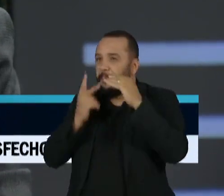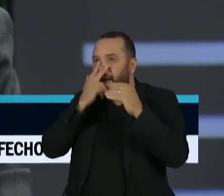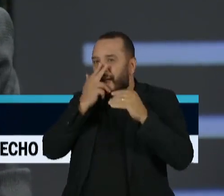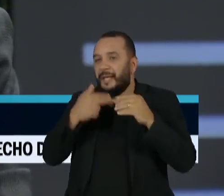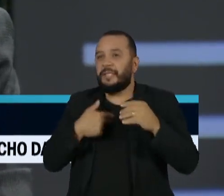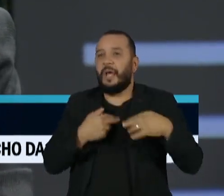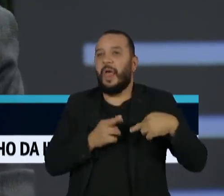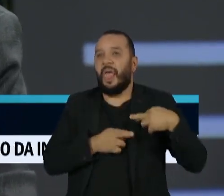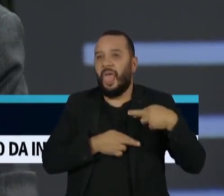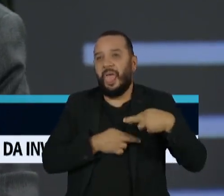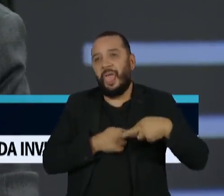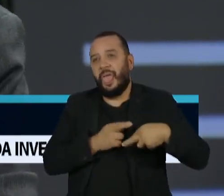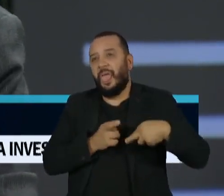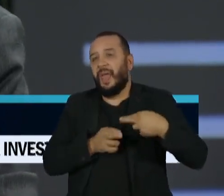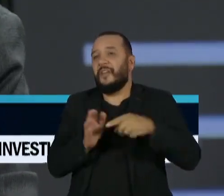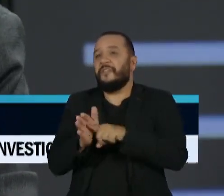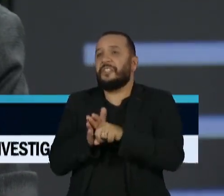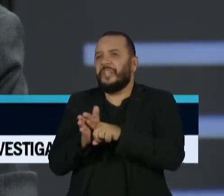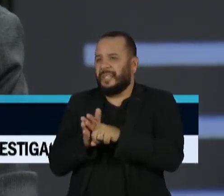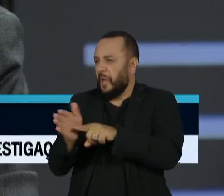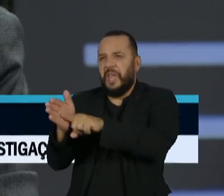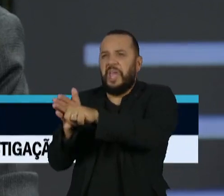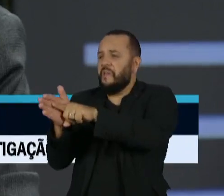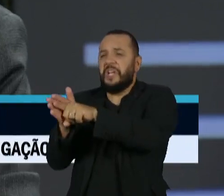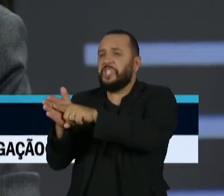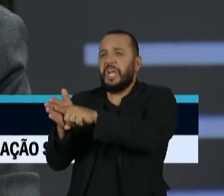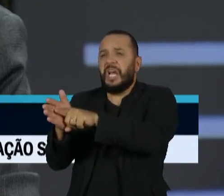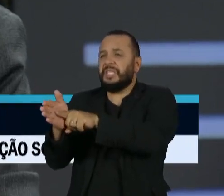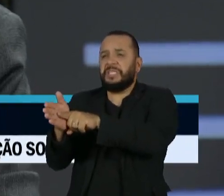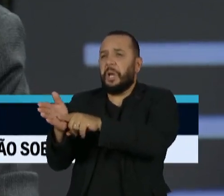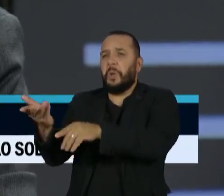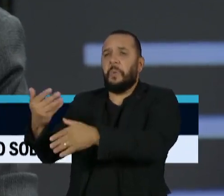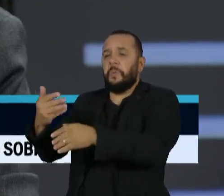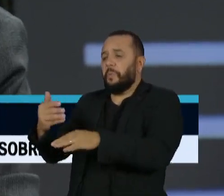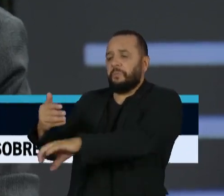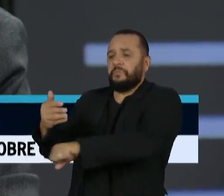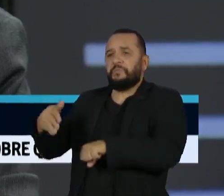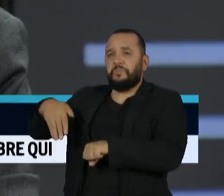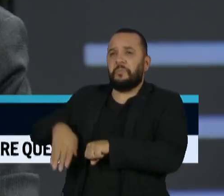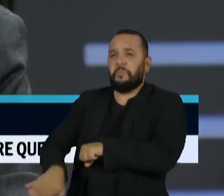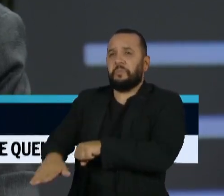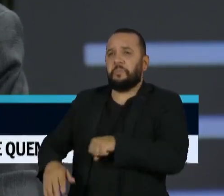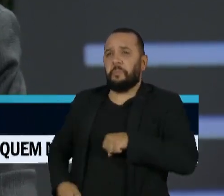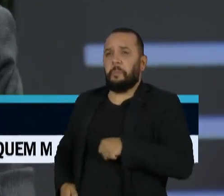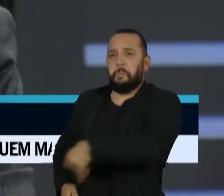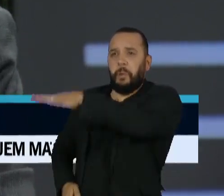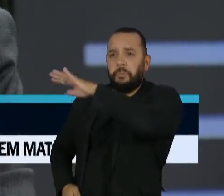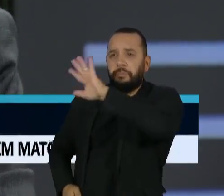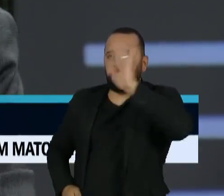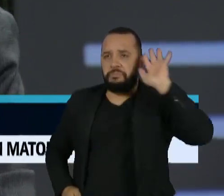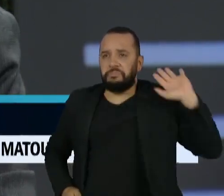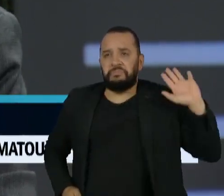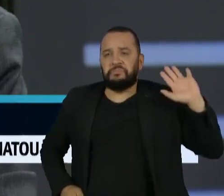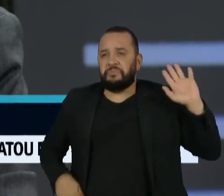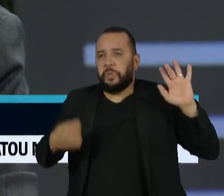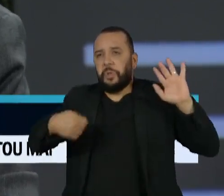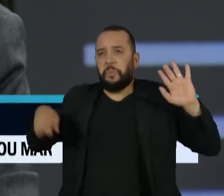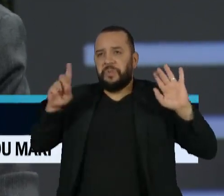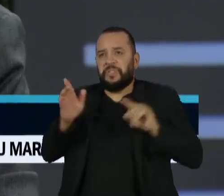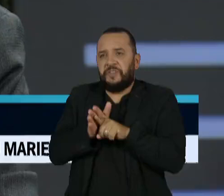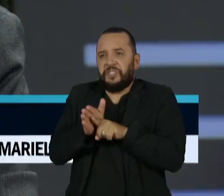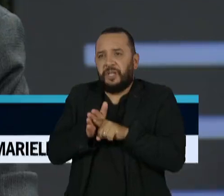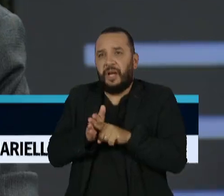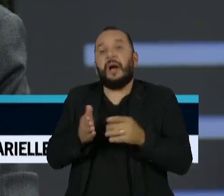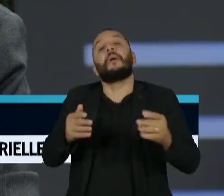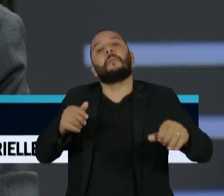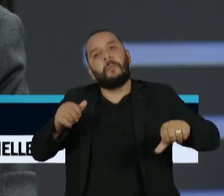isso foi deixado lá para as calendas. E quando mudou o governo federal e mudou a Polícia Federal, mudaram